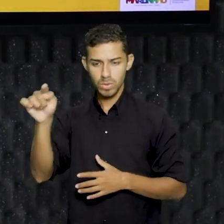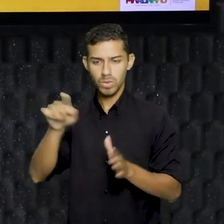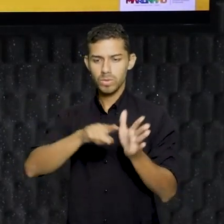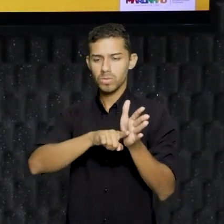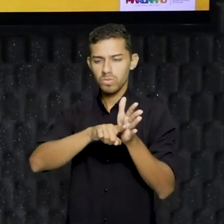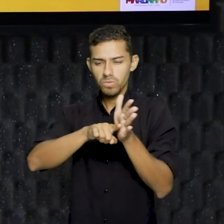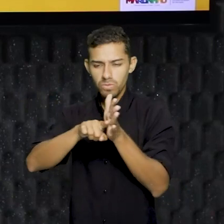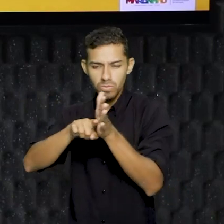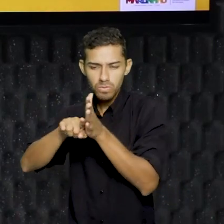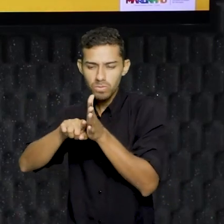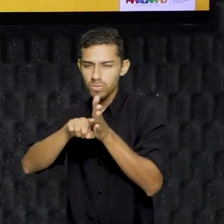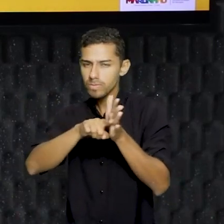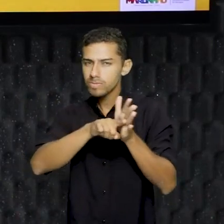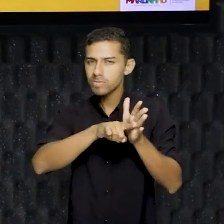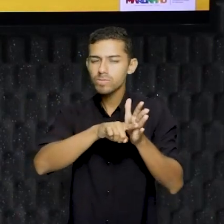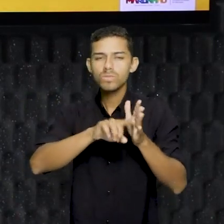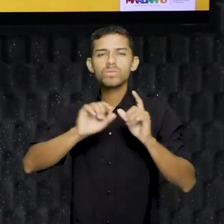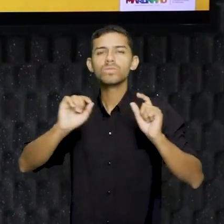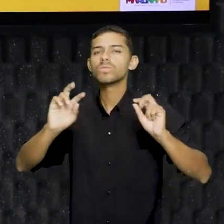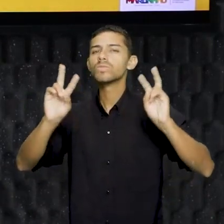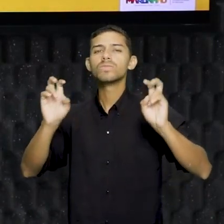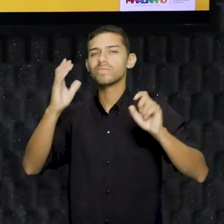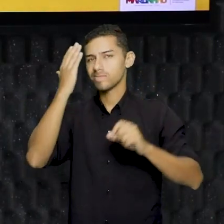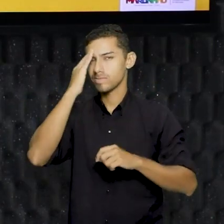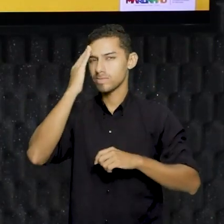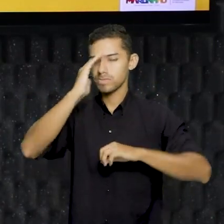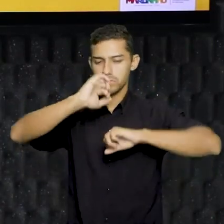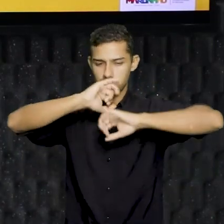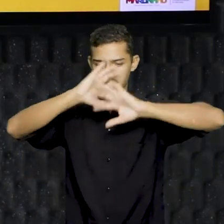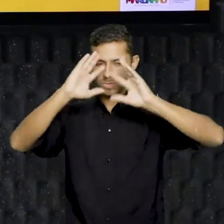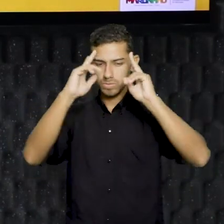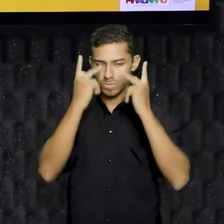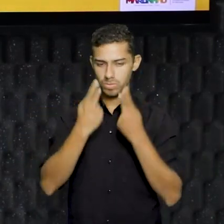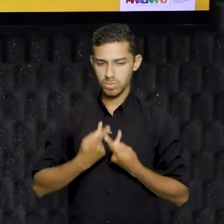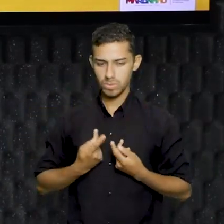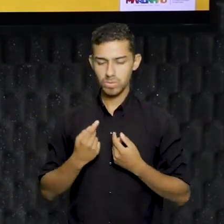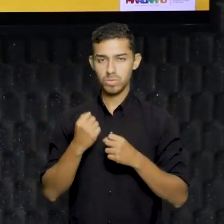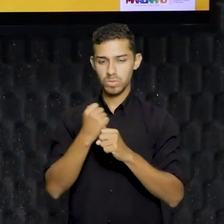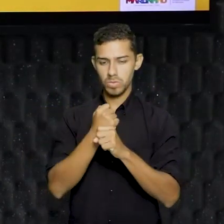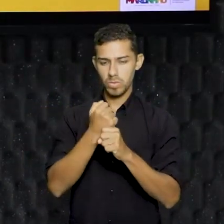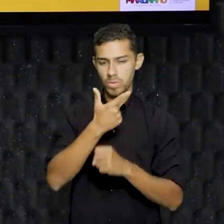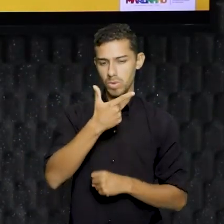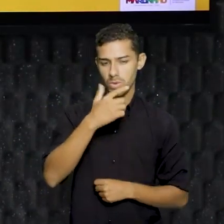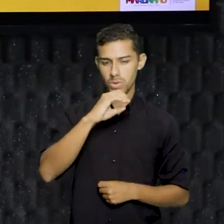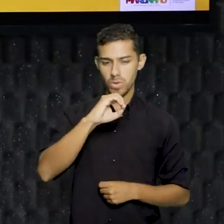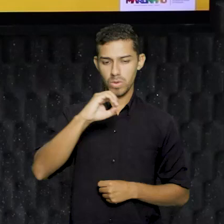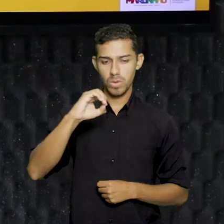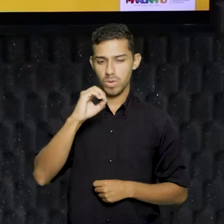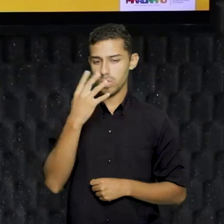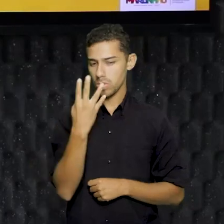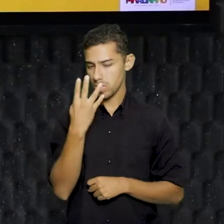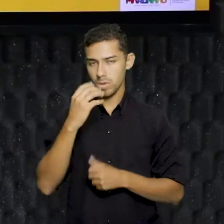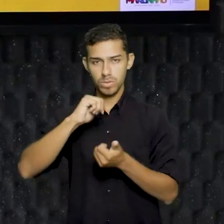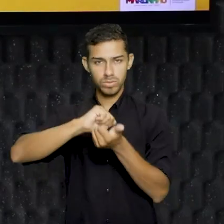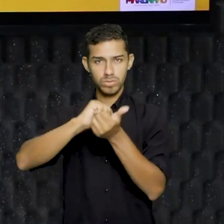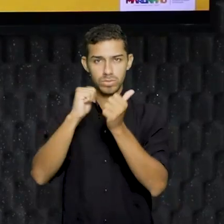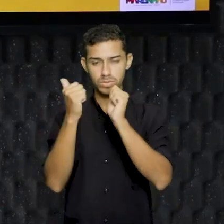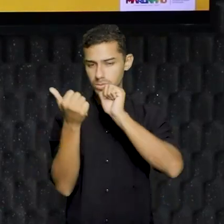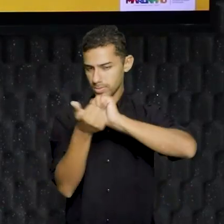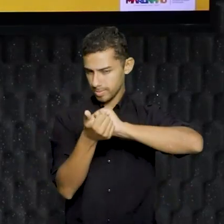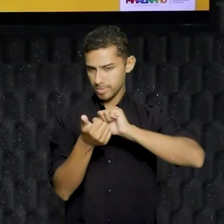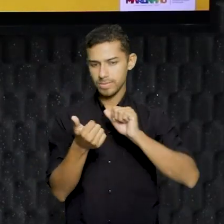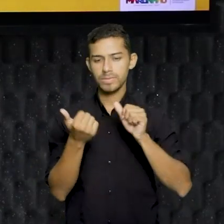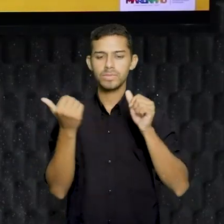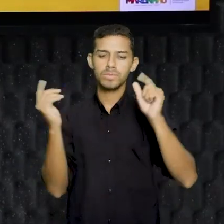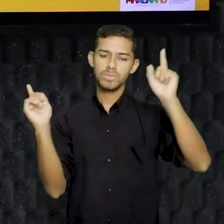sobre entendimento humano 2004 adaptado obviamente porque o texto ele é muito maior a gente minimiza aqui